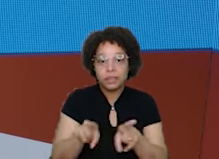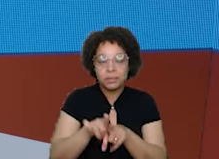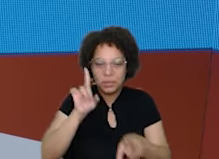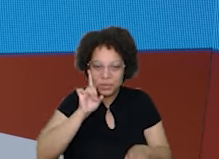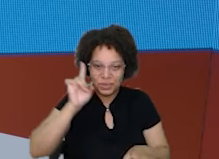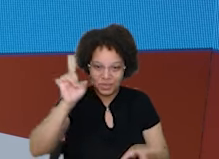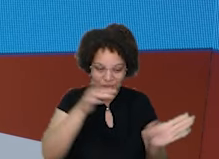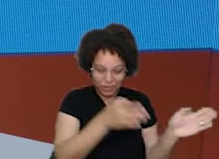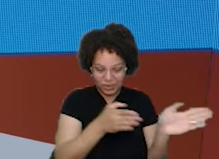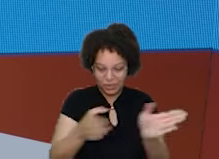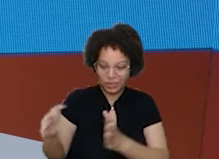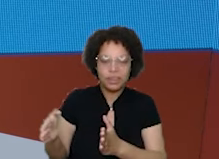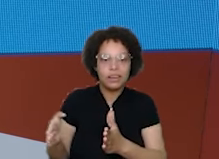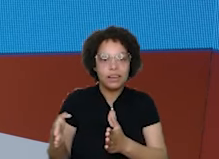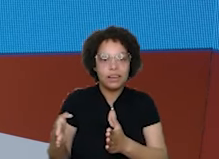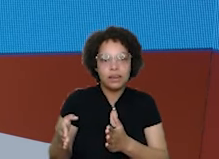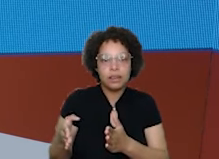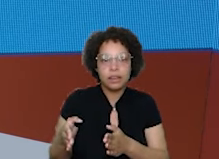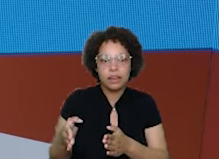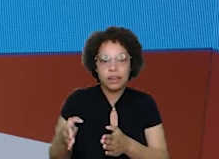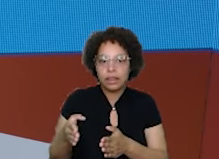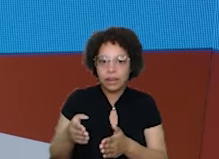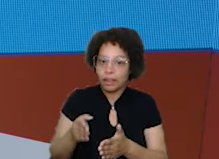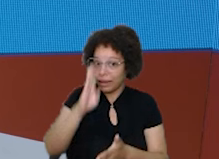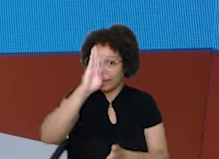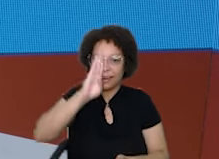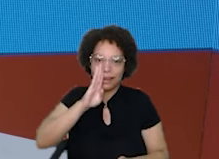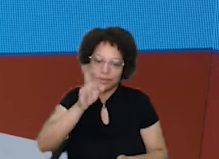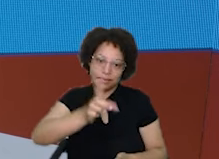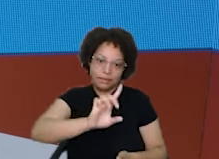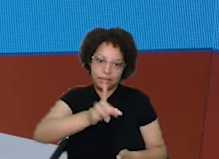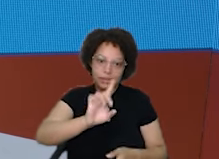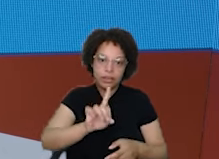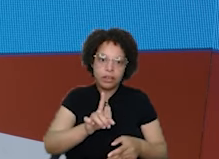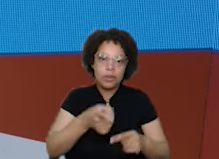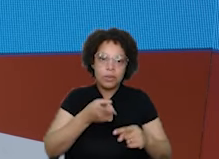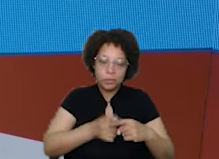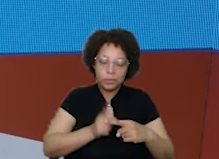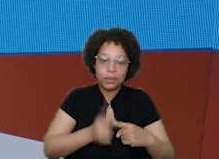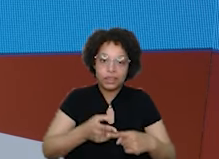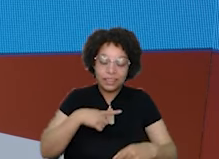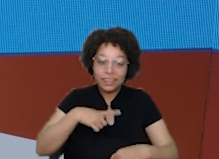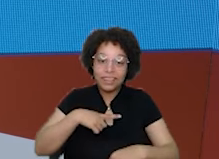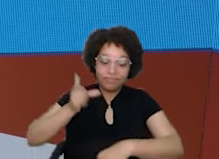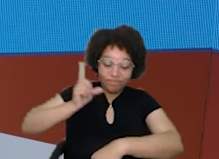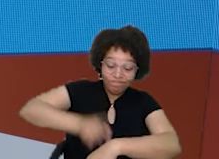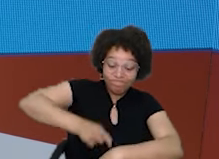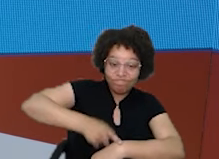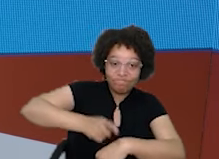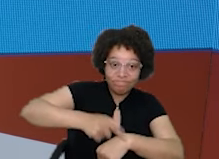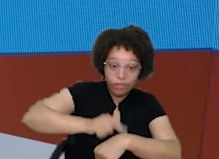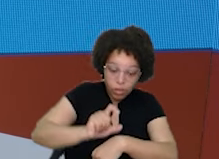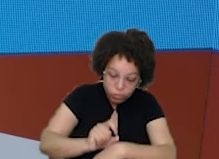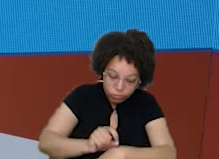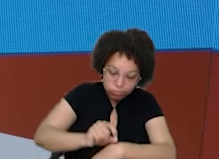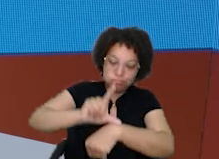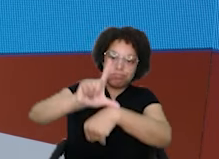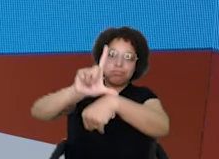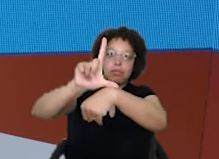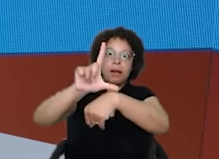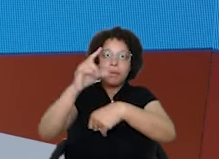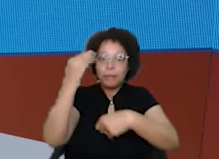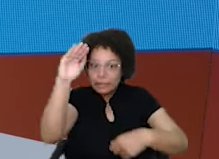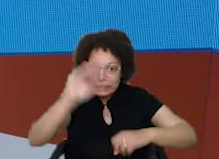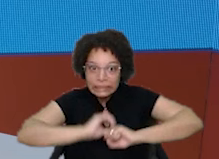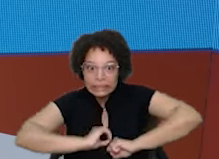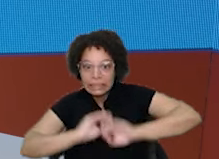orgânico também você leva um você vai despender um um investimento de tempo tempo muito maior para tentar entender porque é um trabalho